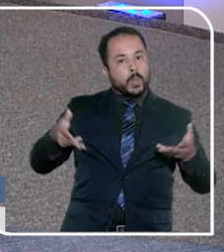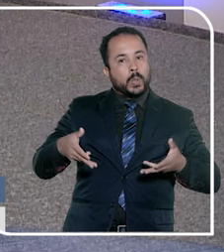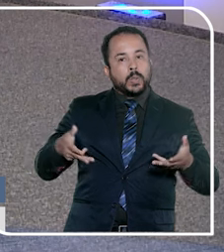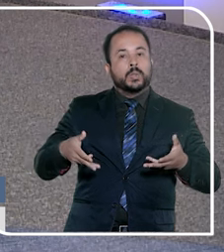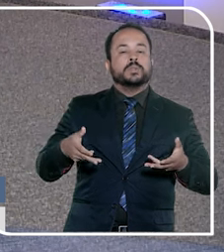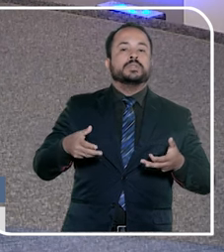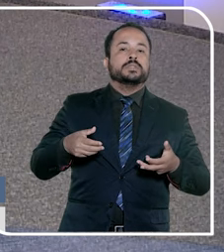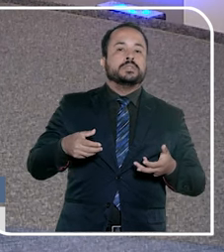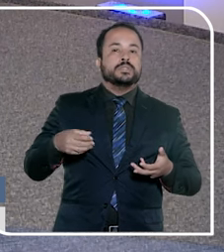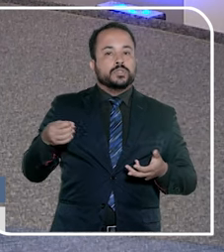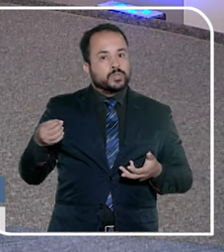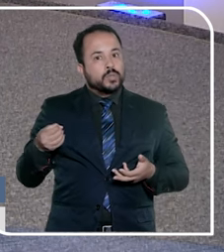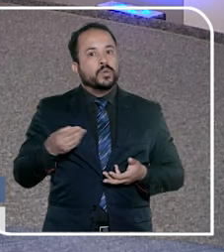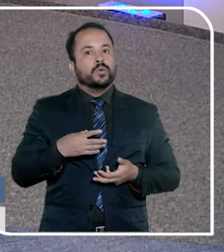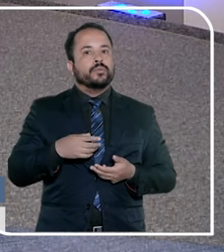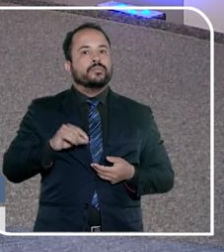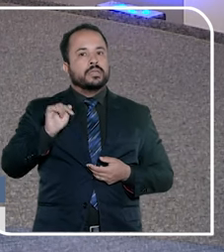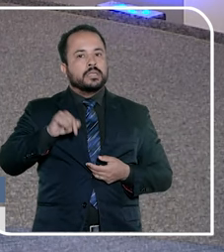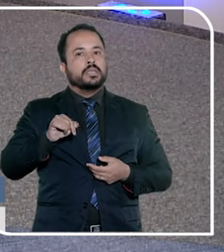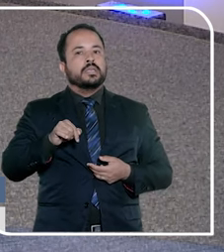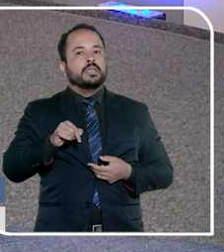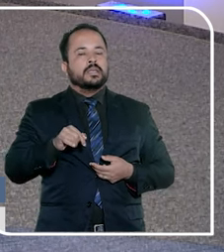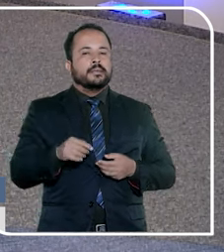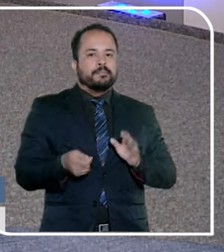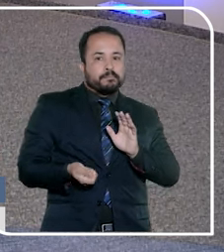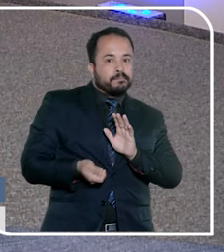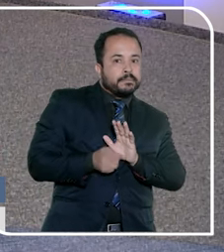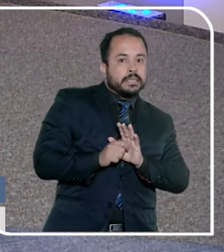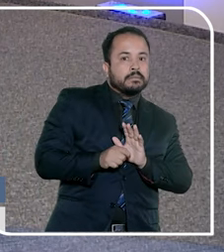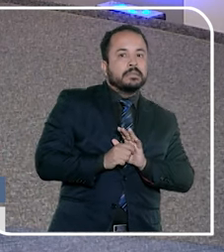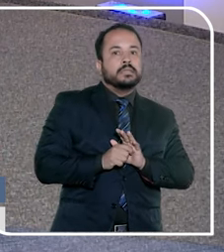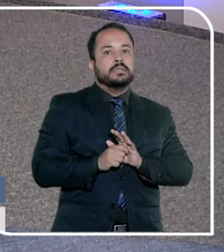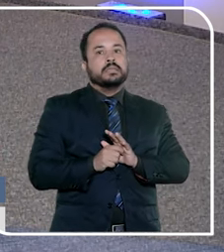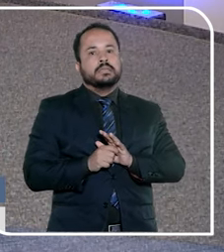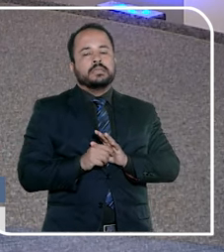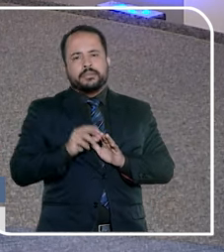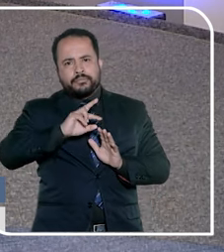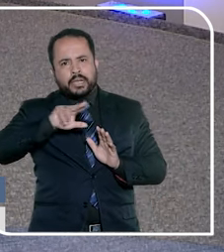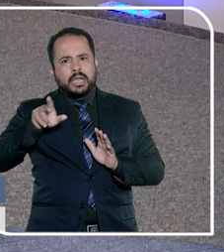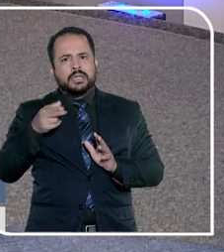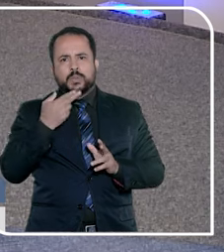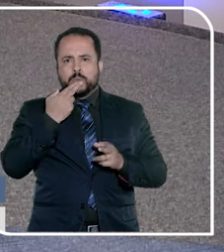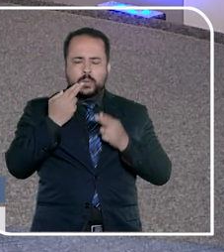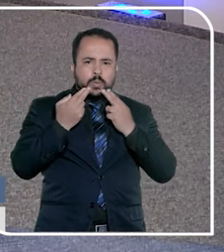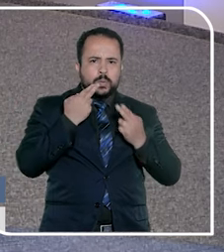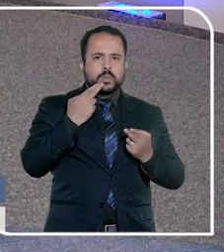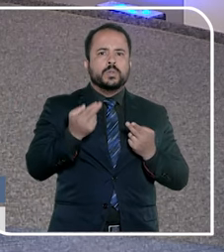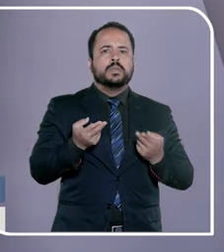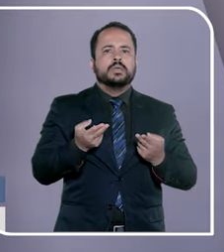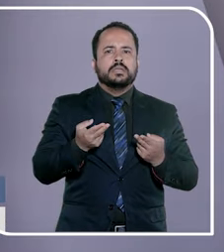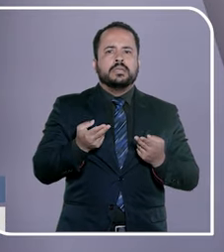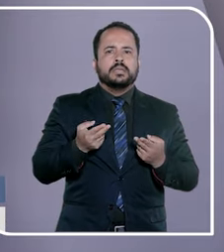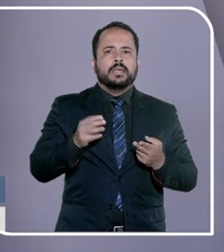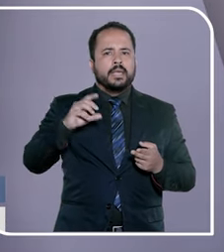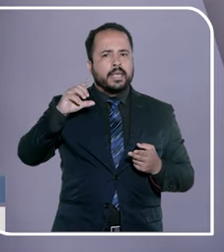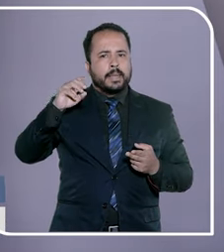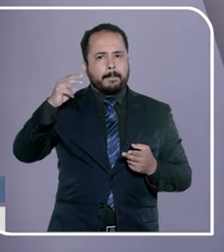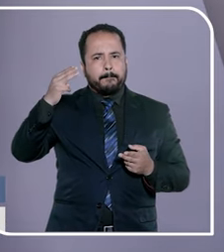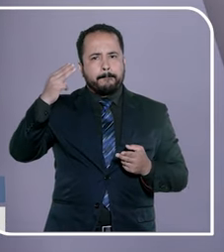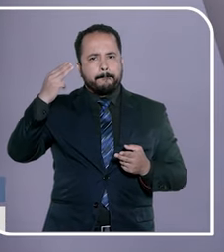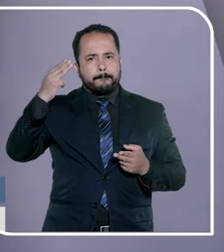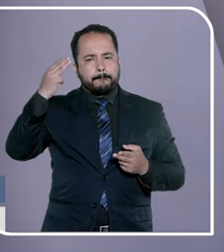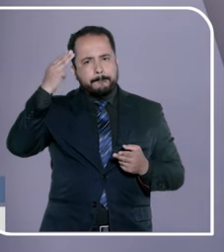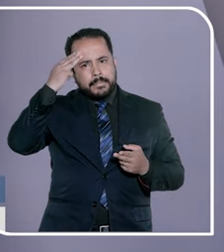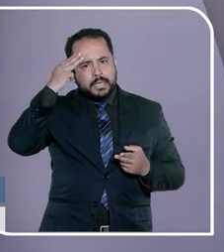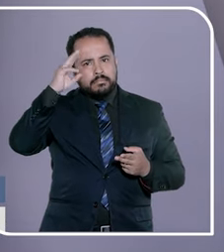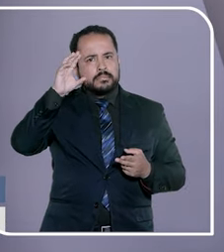medicamentos de cigarros falando de Lei Maria da Penha e entrando agora nessa Seara do meio ambiente eh vocês também